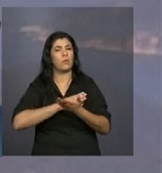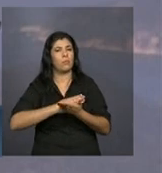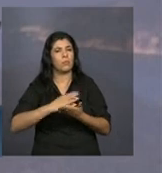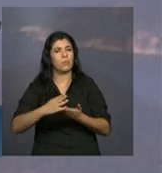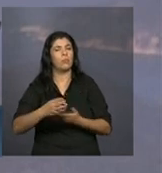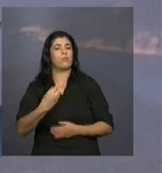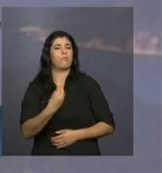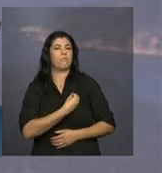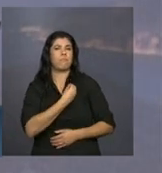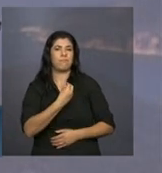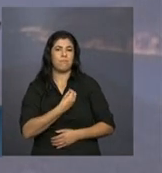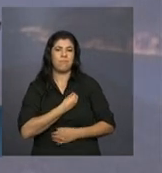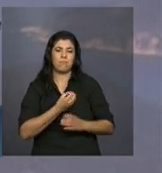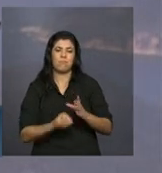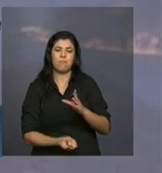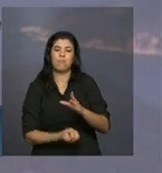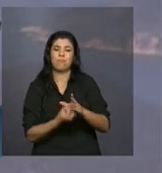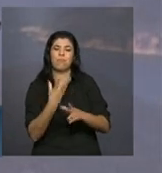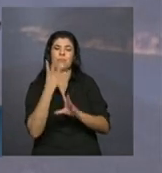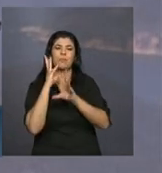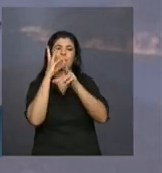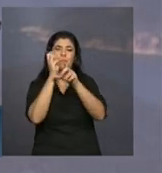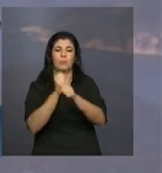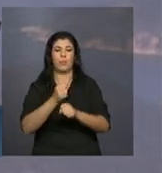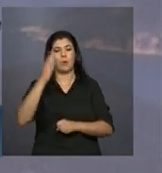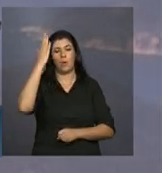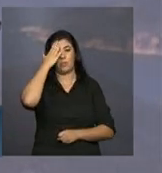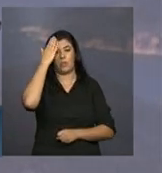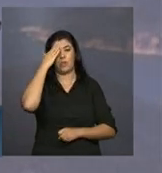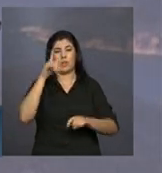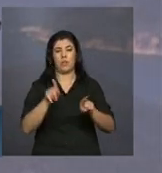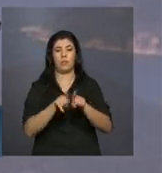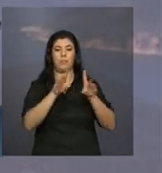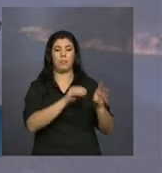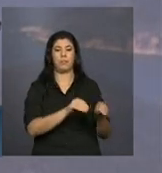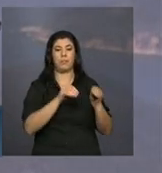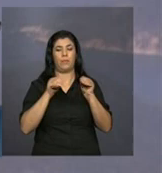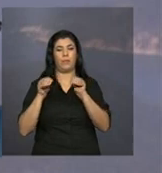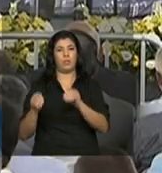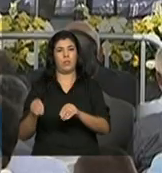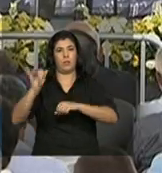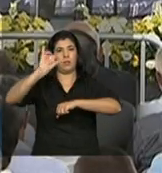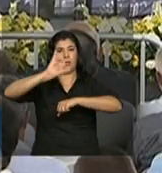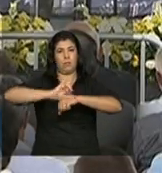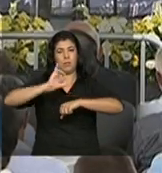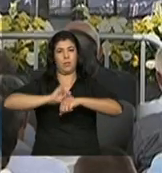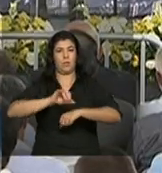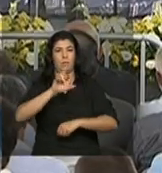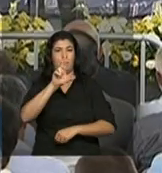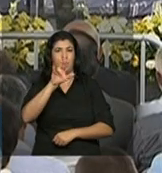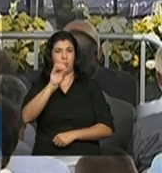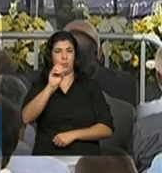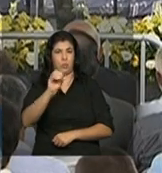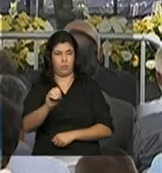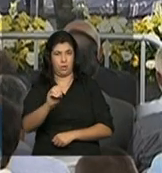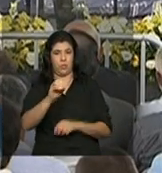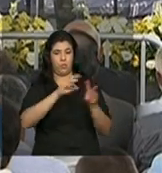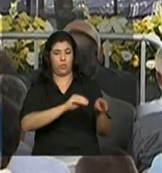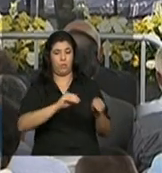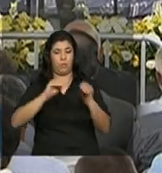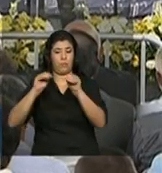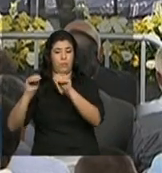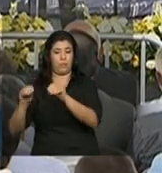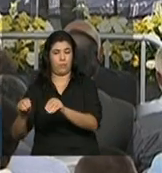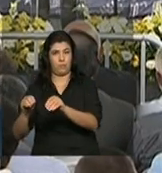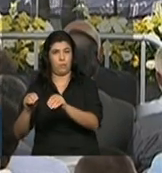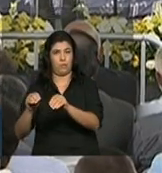bater. Eu sei, Eduardo, que a saída da capital do Rio de Janeiro trouxe um risco